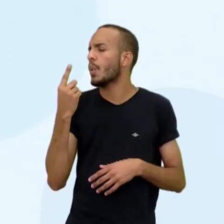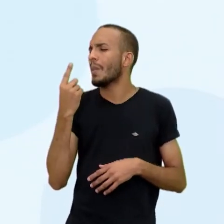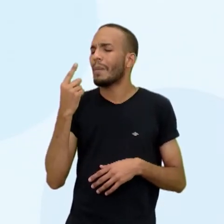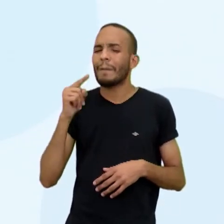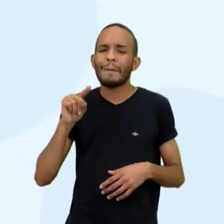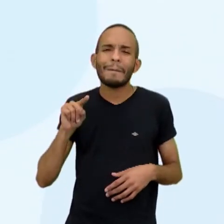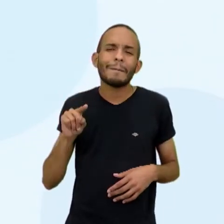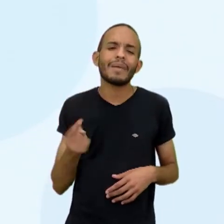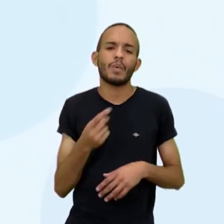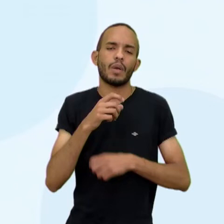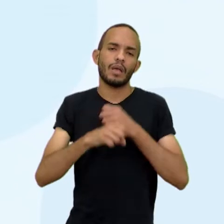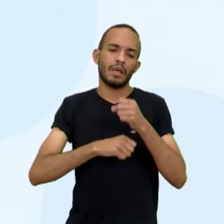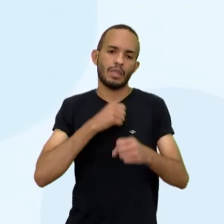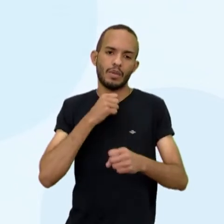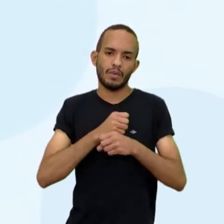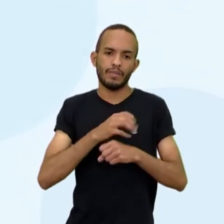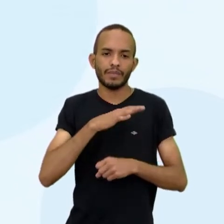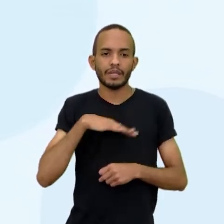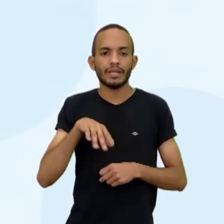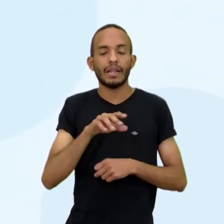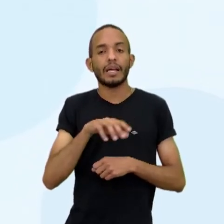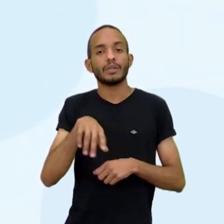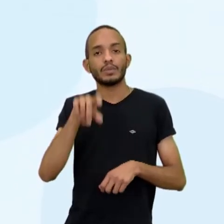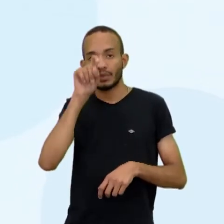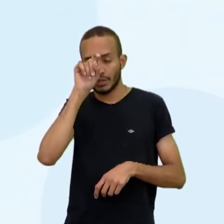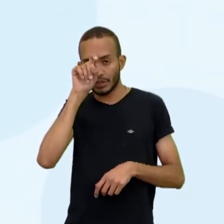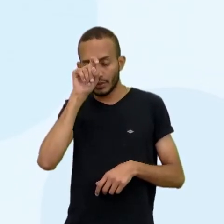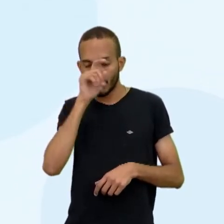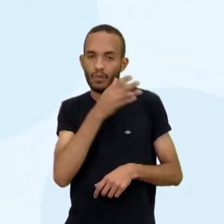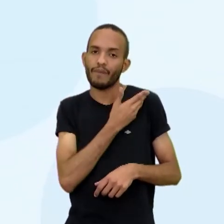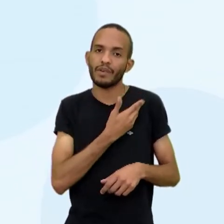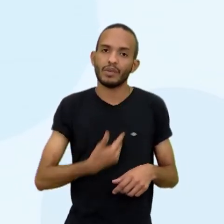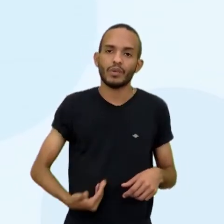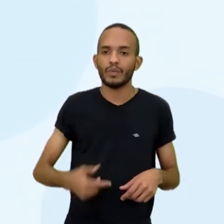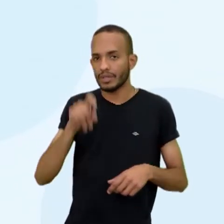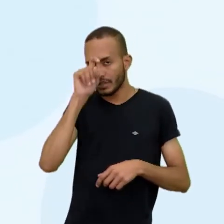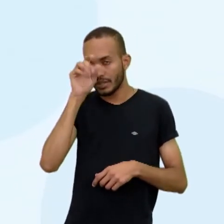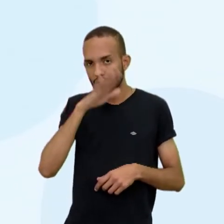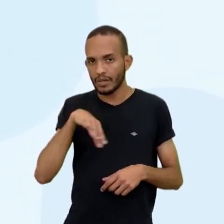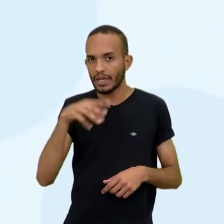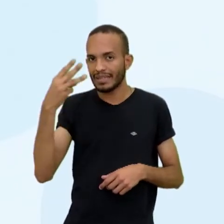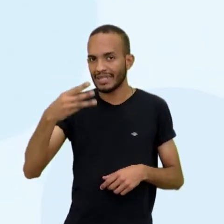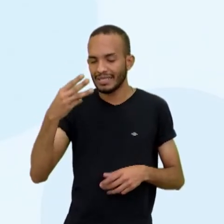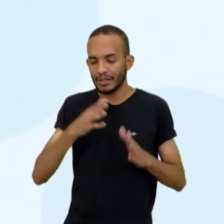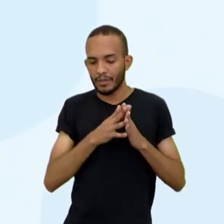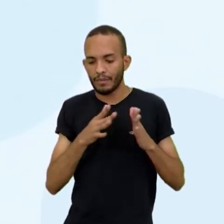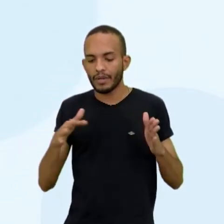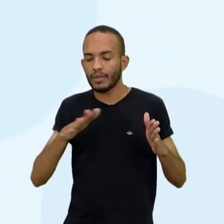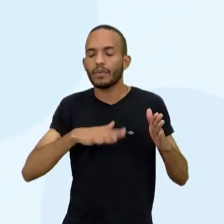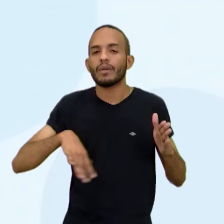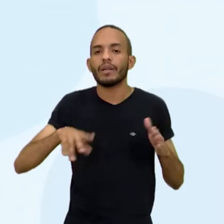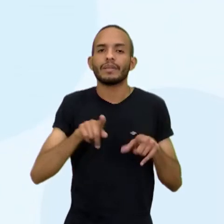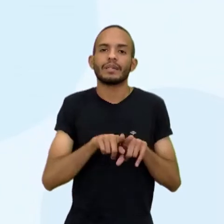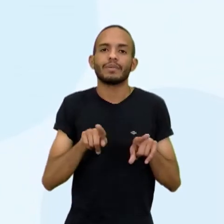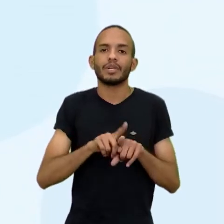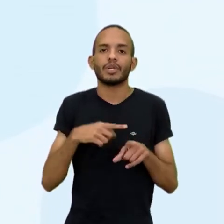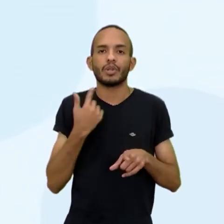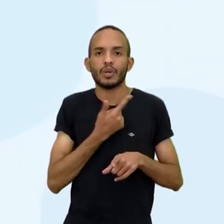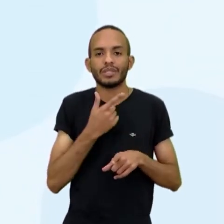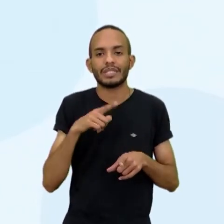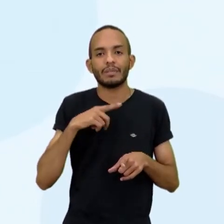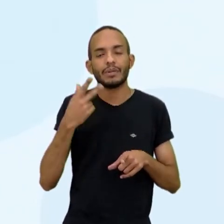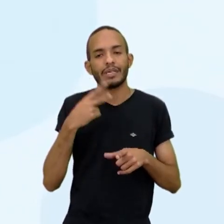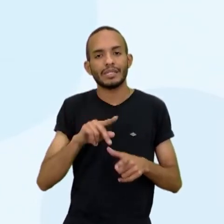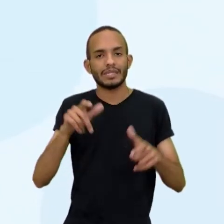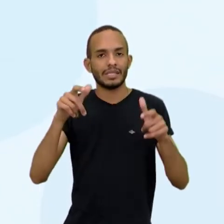especial, esse quadro de dinastias da egípcia, quando governou o Egito no chamado 3º período intermediário. Então, nós temos esse